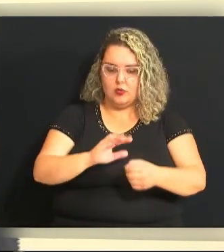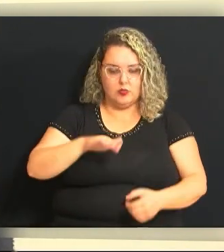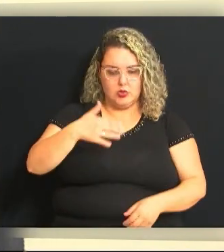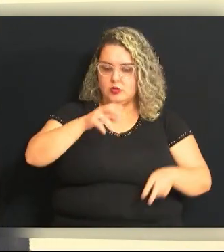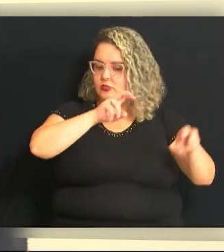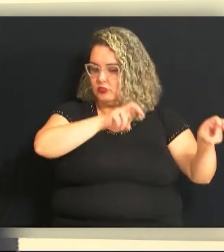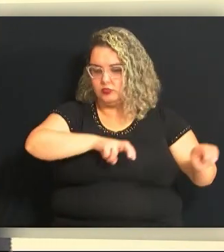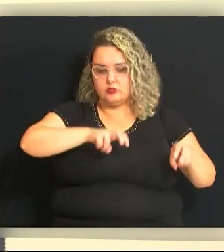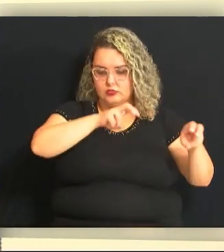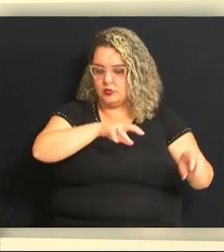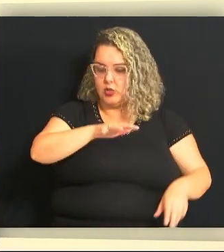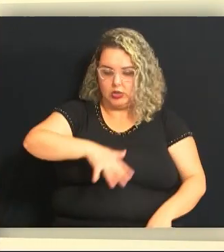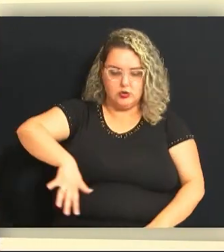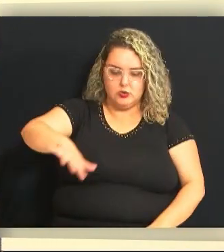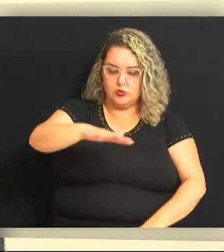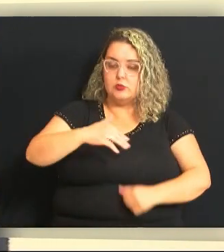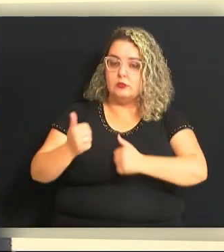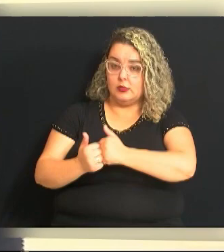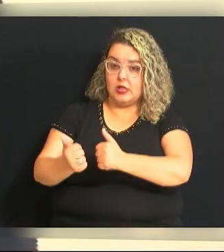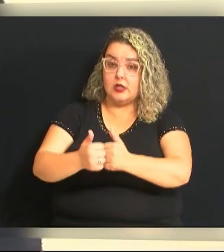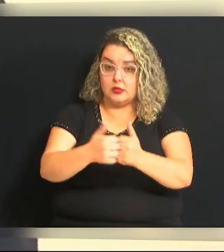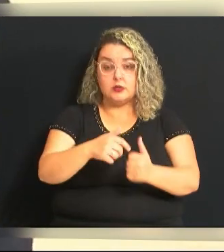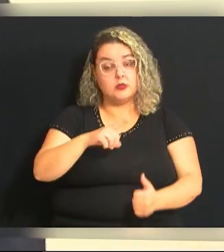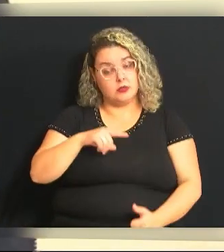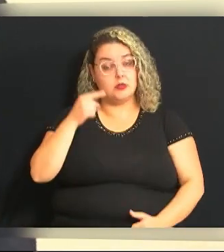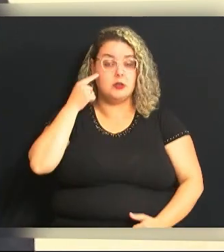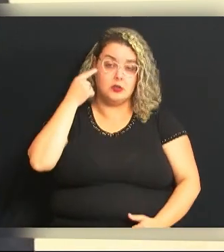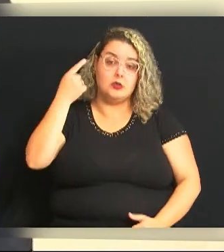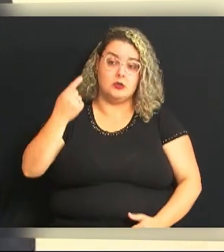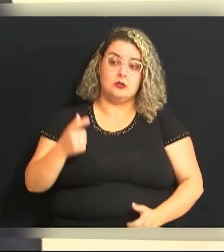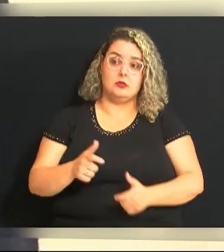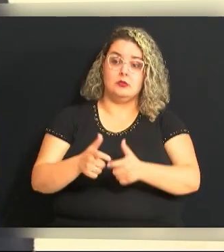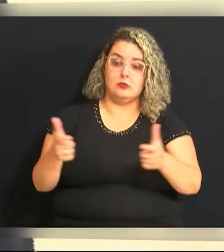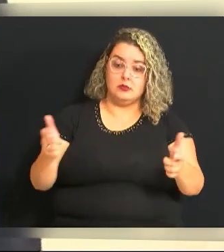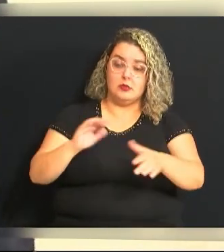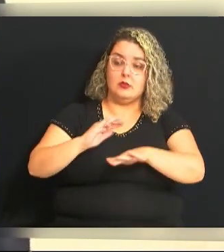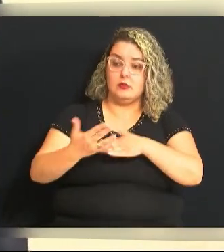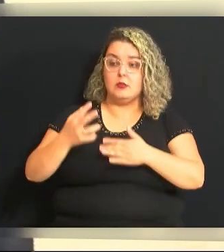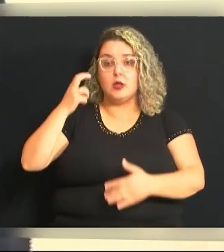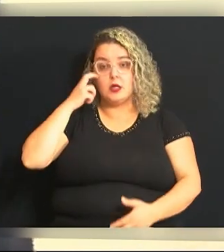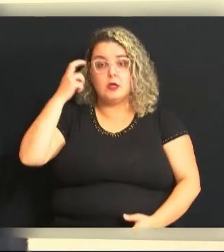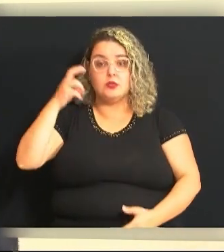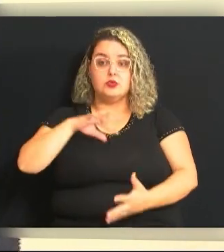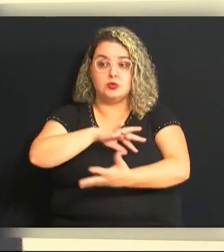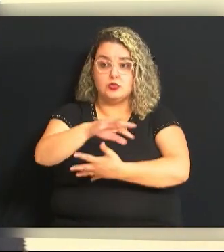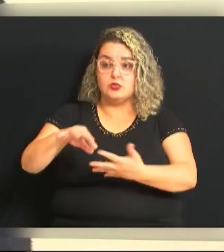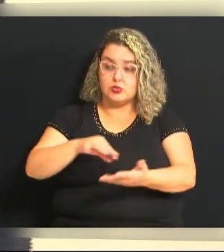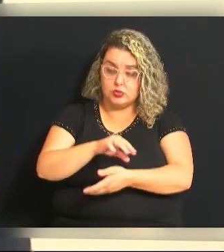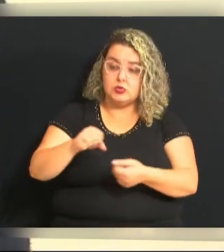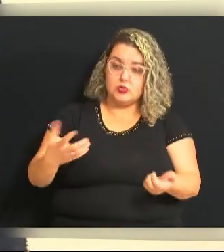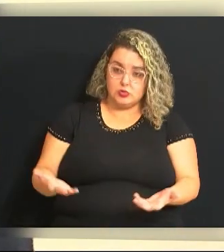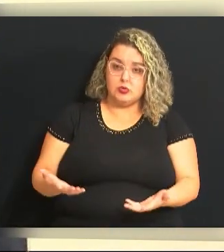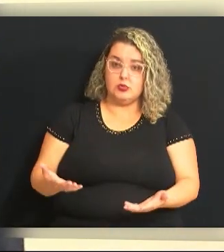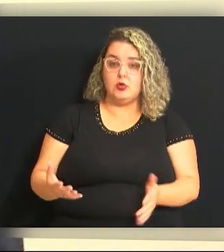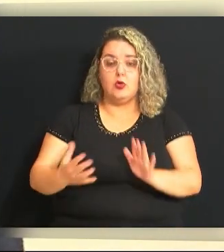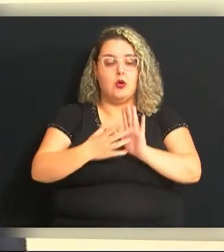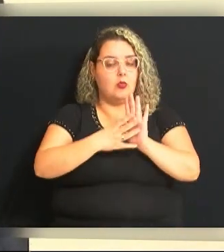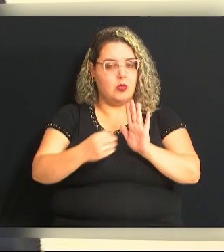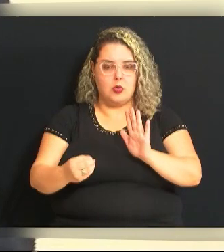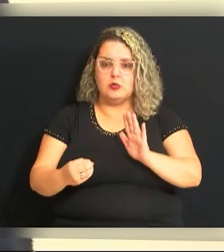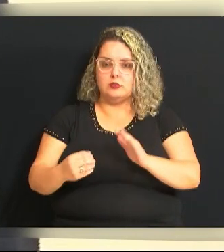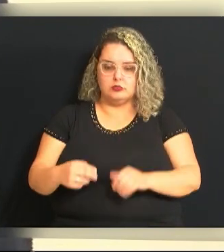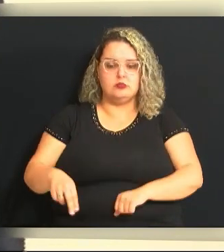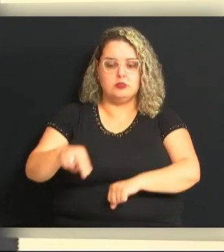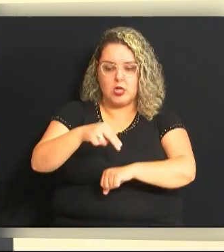de fazendas ali, todos do entorno. E existe essa ideia de fazer um grande bairro inteligente, sustentável, que seja um modelo a